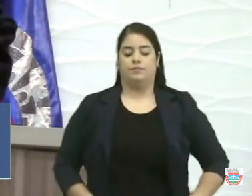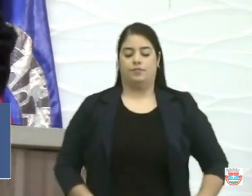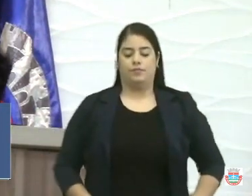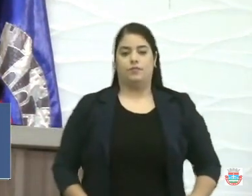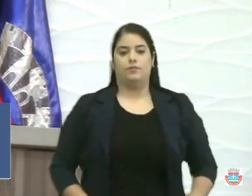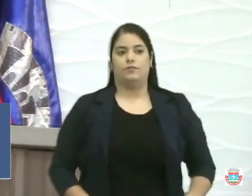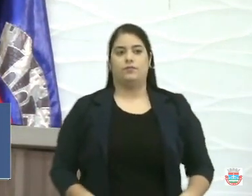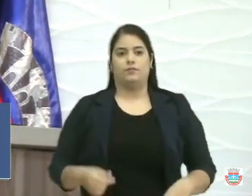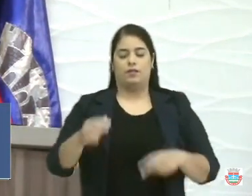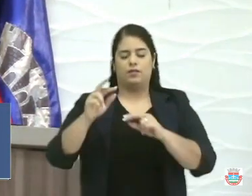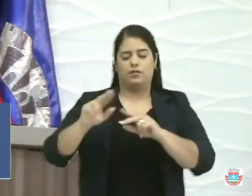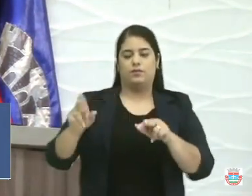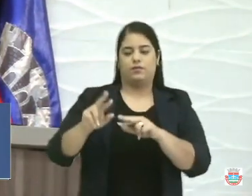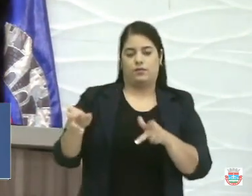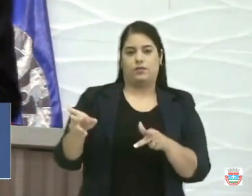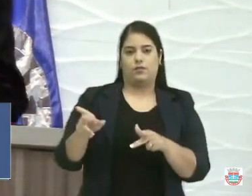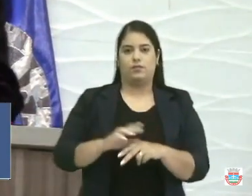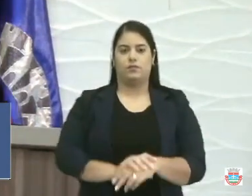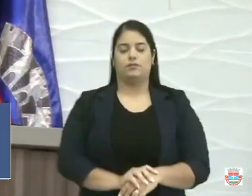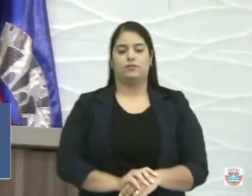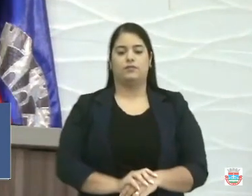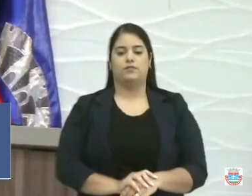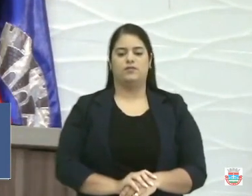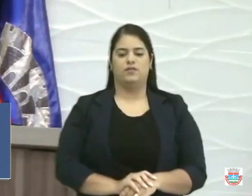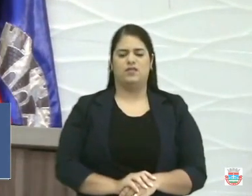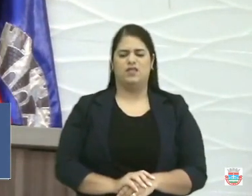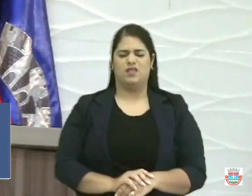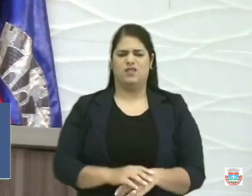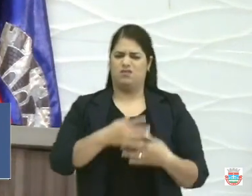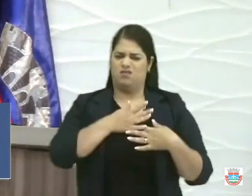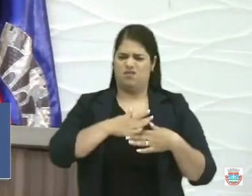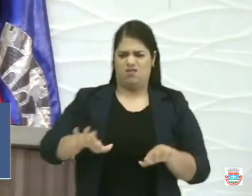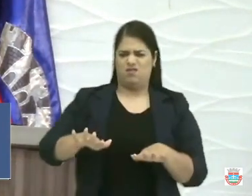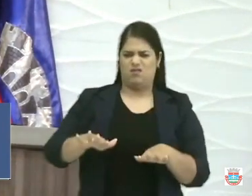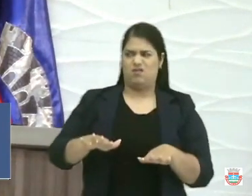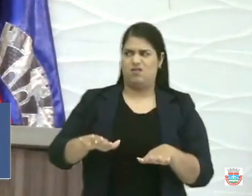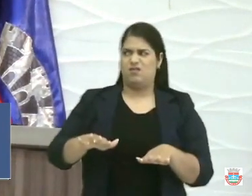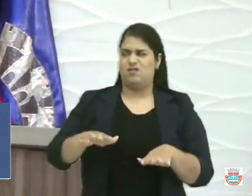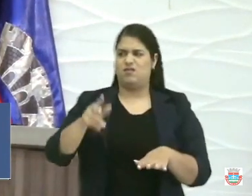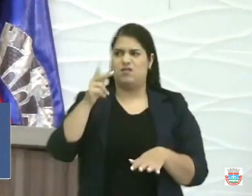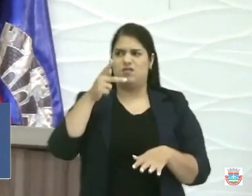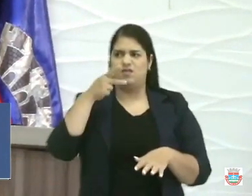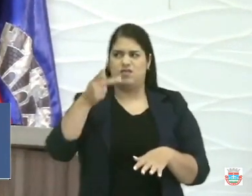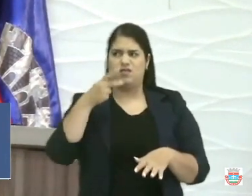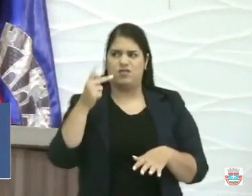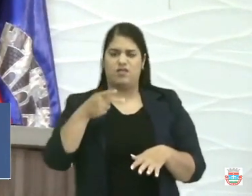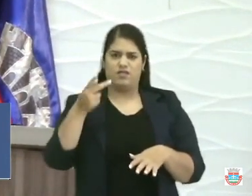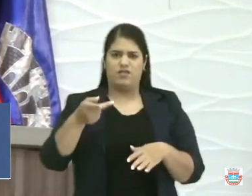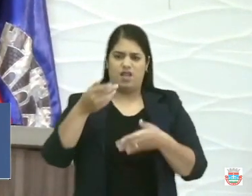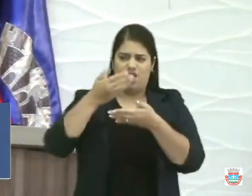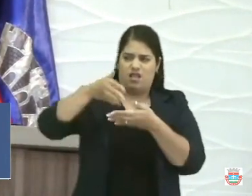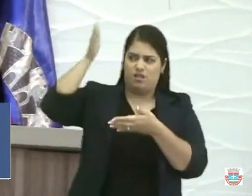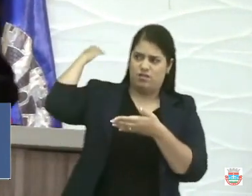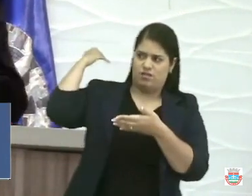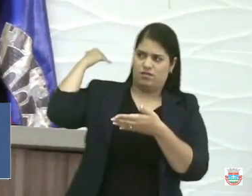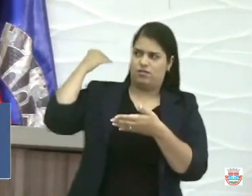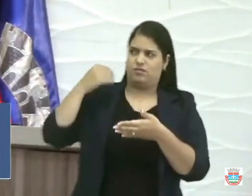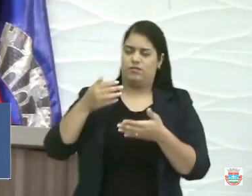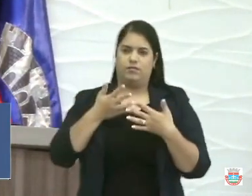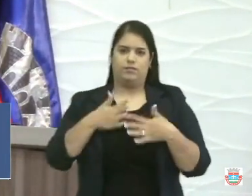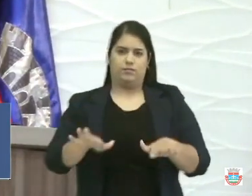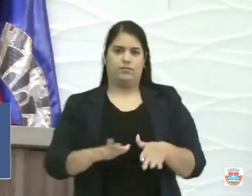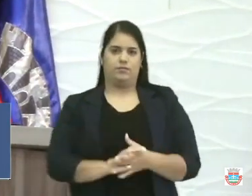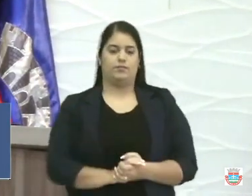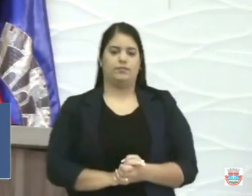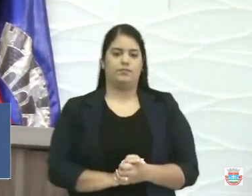sou diferente, eu não fico falando para as coisas de ninguém, não. Vossa Excelência, eu vou pedir a benção ao presidente da Câmara, que toda vez agora eu tenho que pedir benção